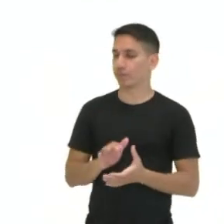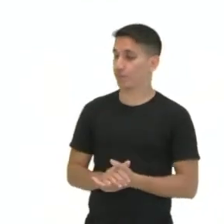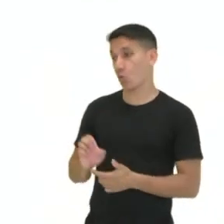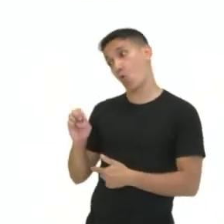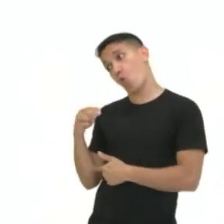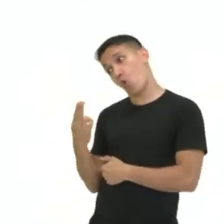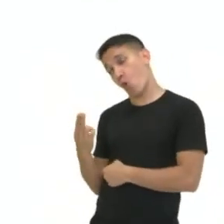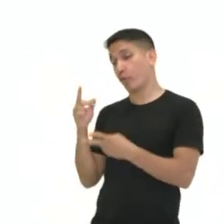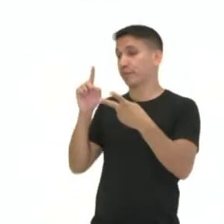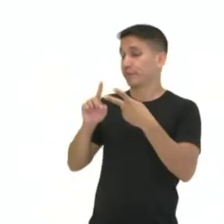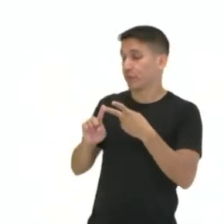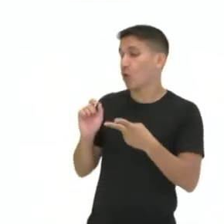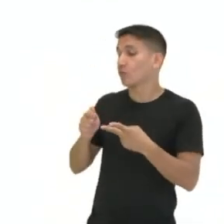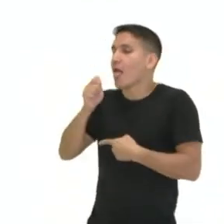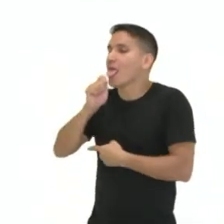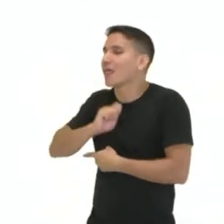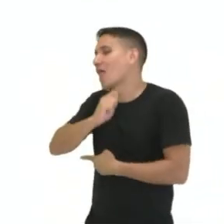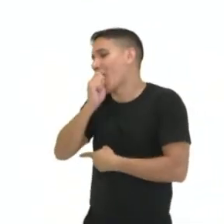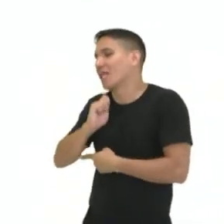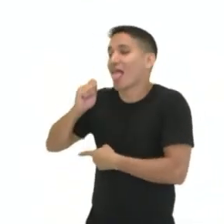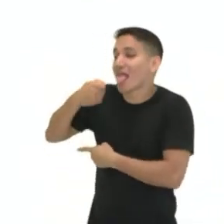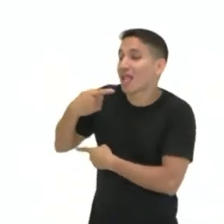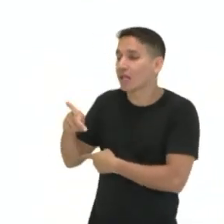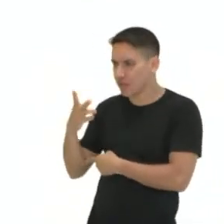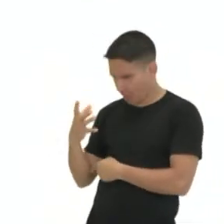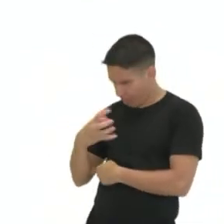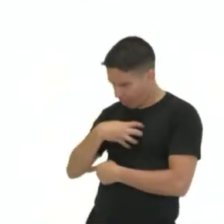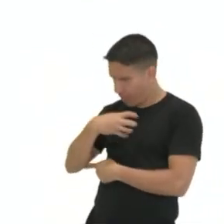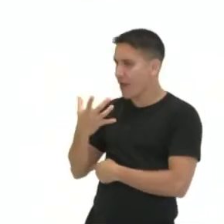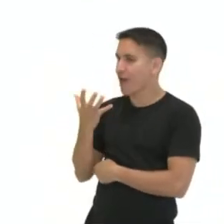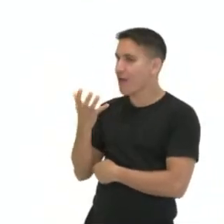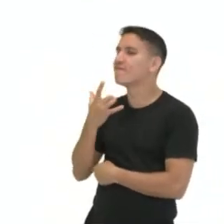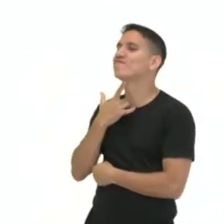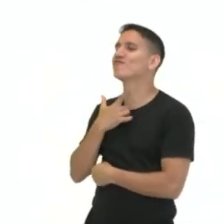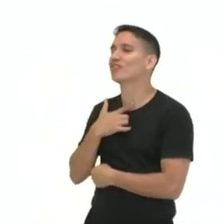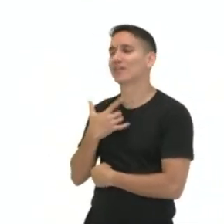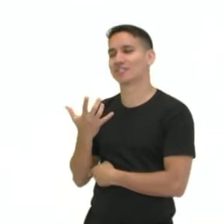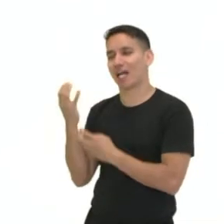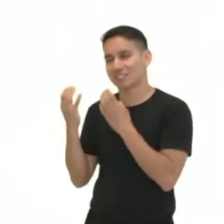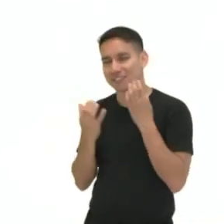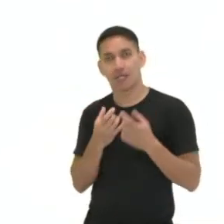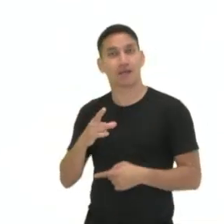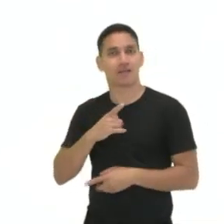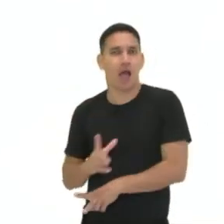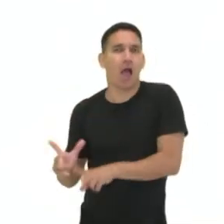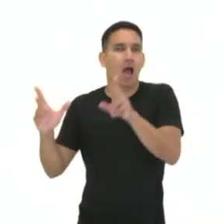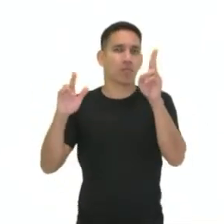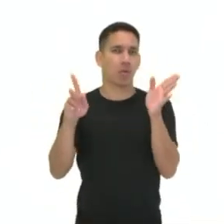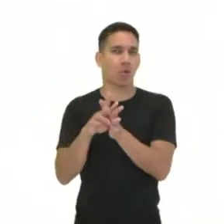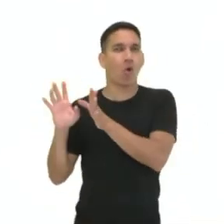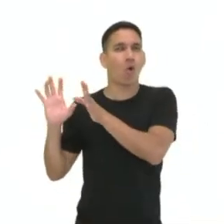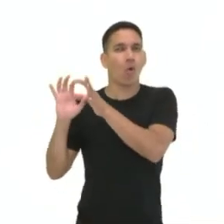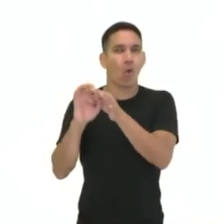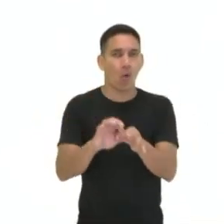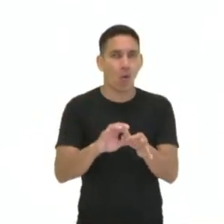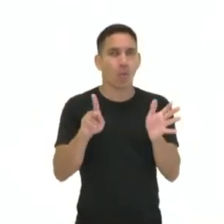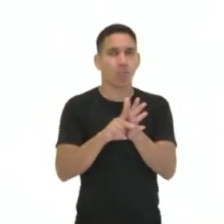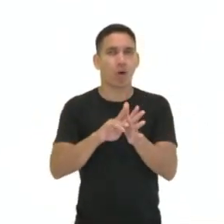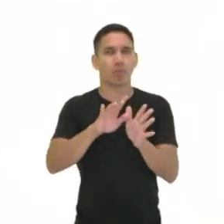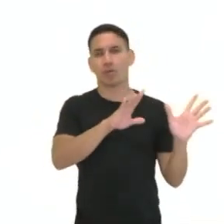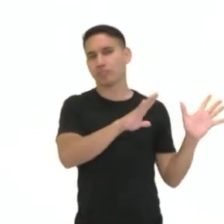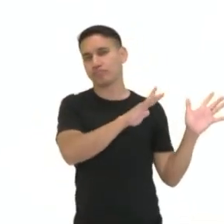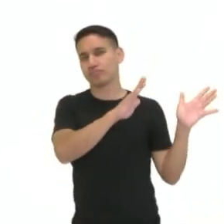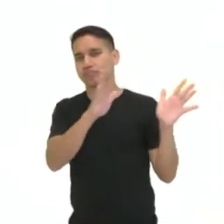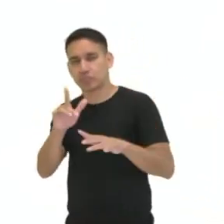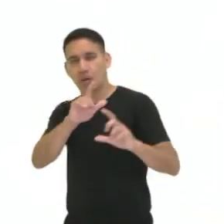de melancia que você queria experimentar, né? Temos um fragmento aqui, né, que está contextualizado no todo da história em